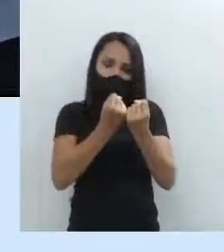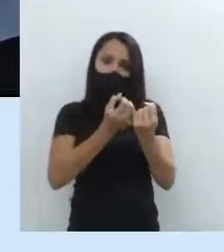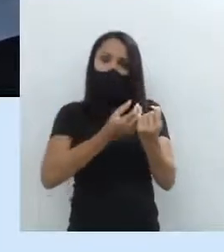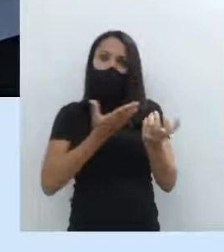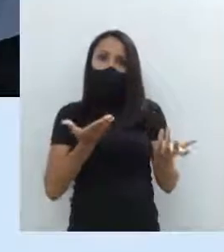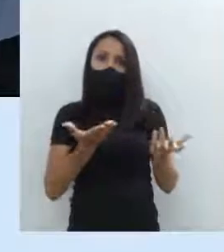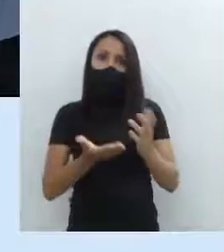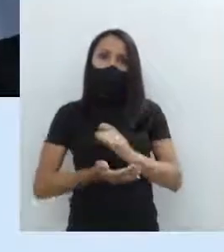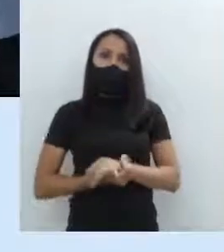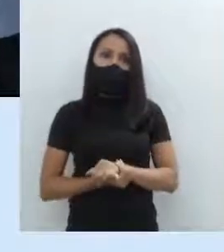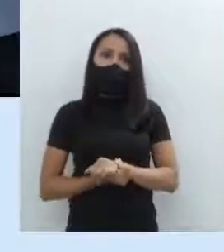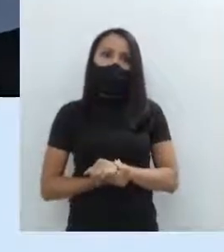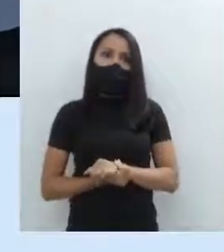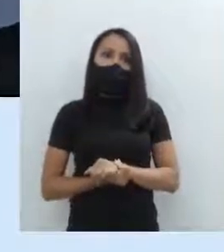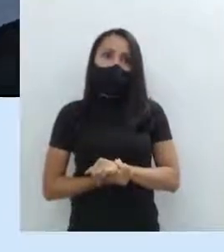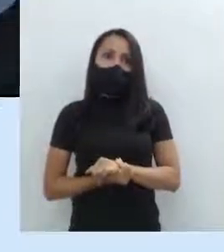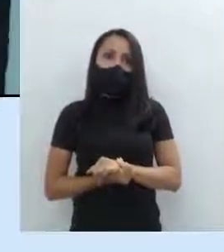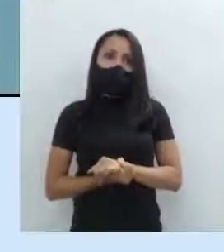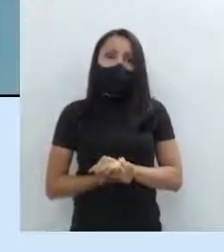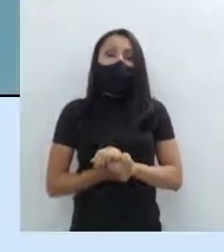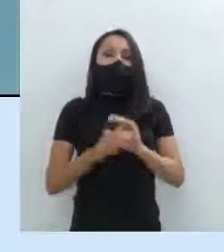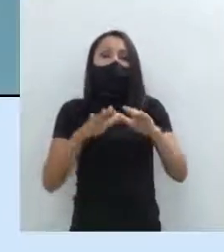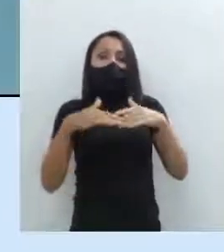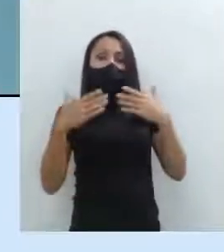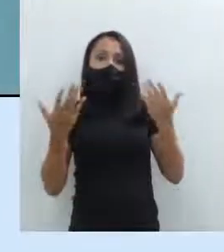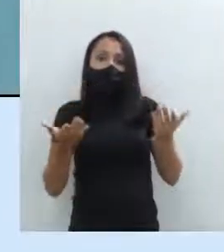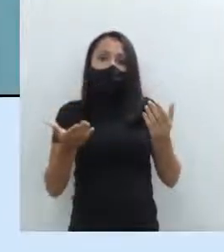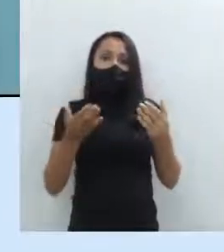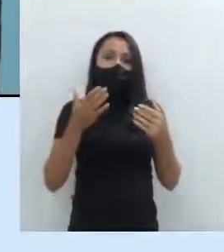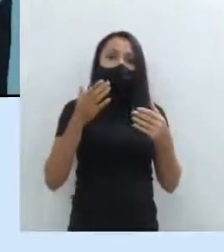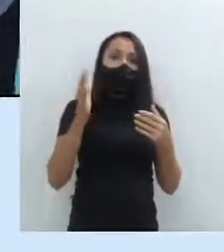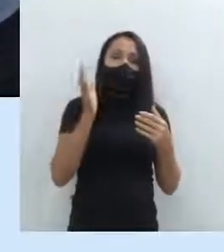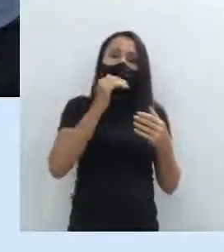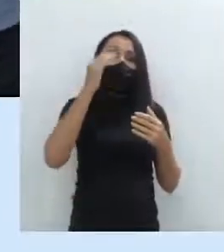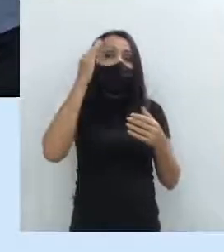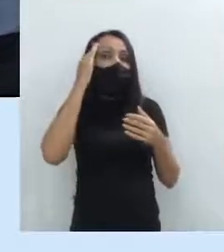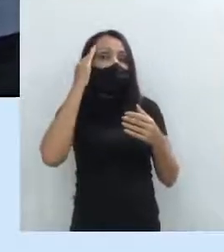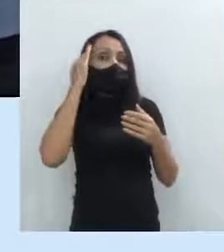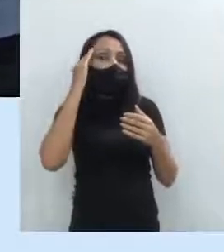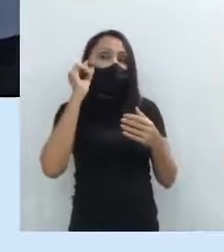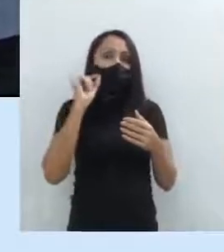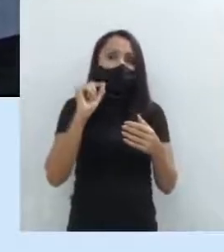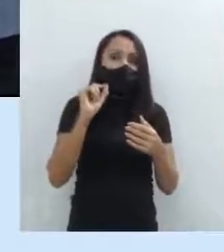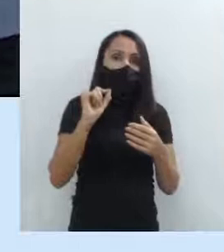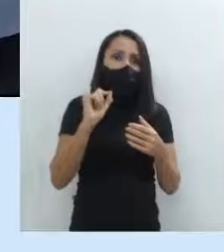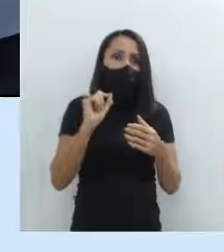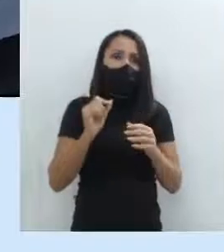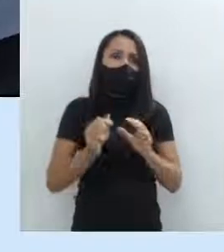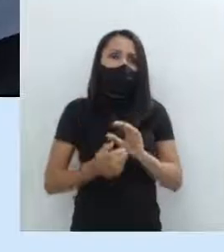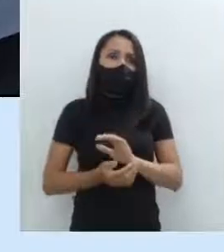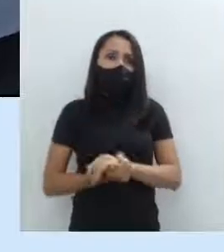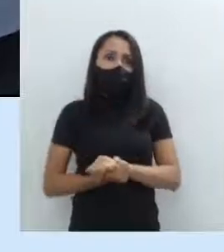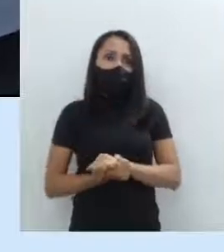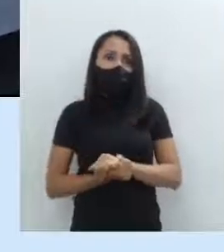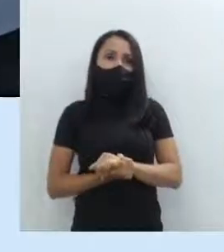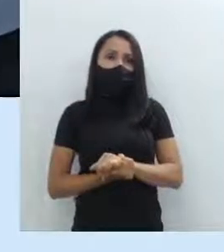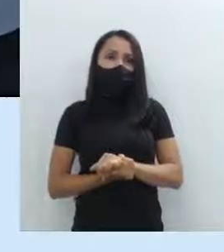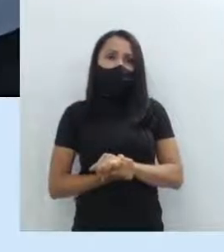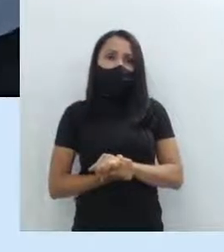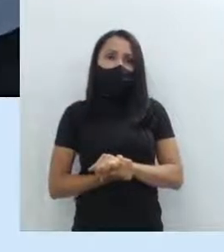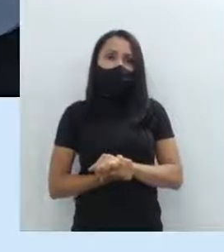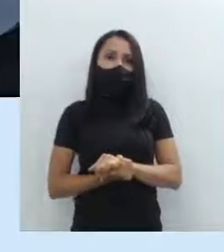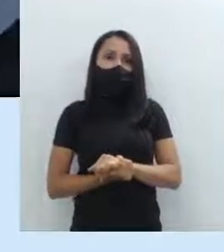ok? Então, dessa forma, vamos entender um pouco mais a respeito do